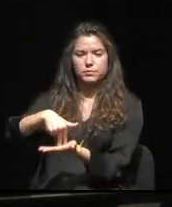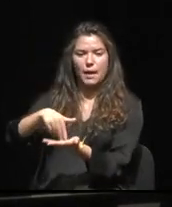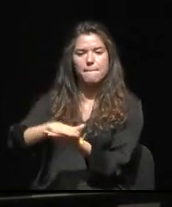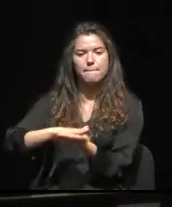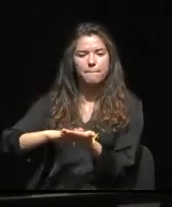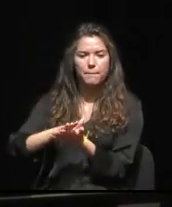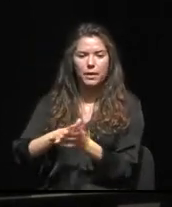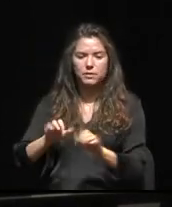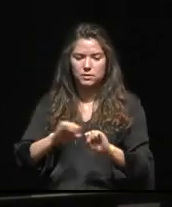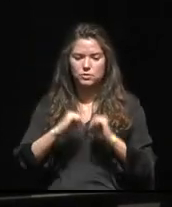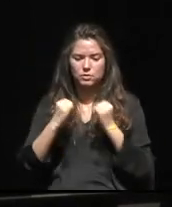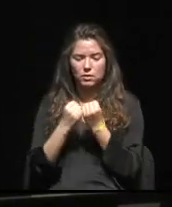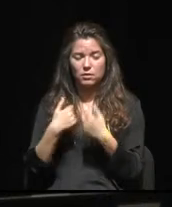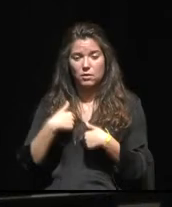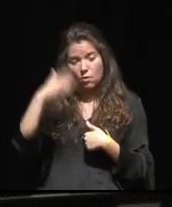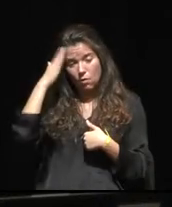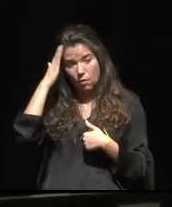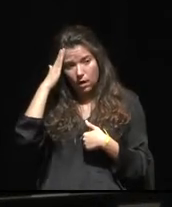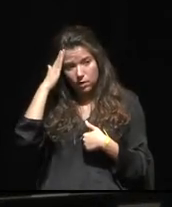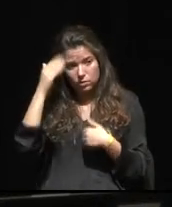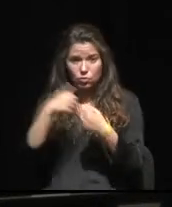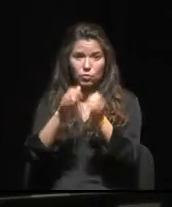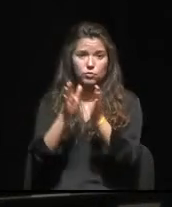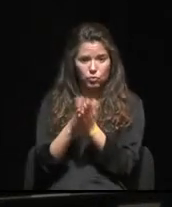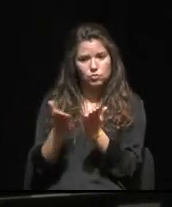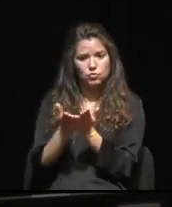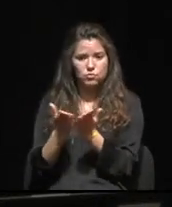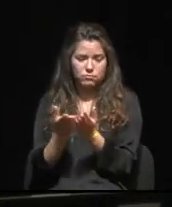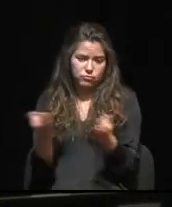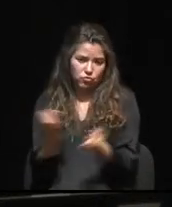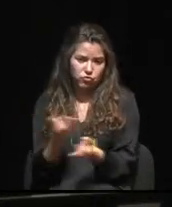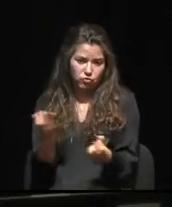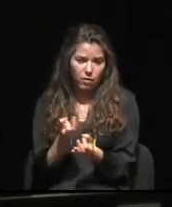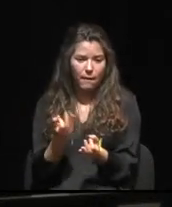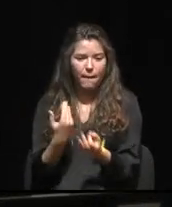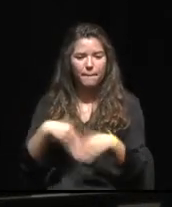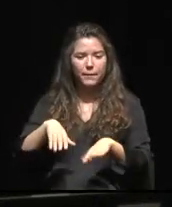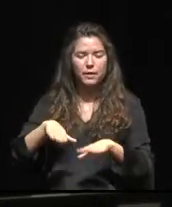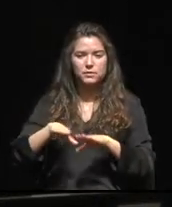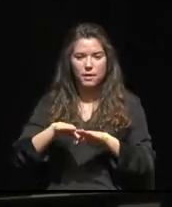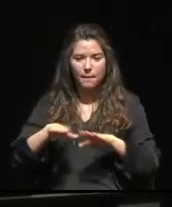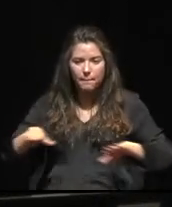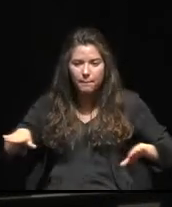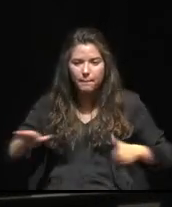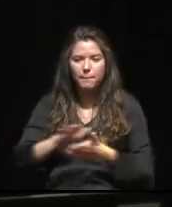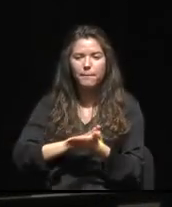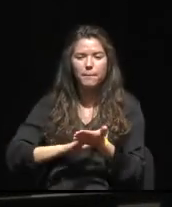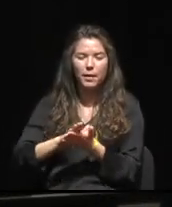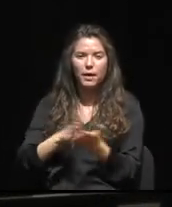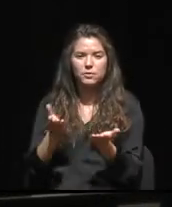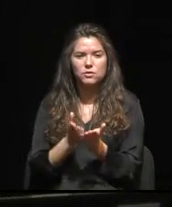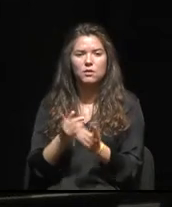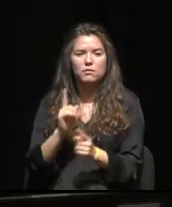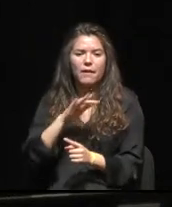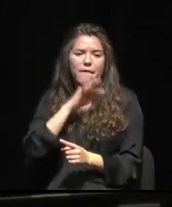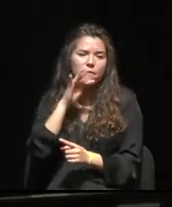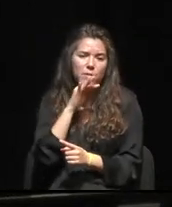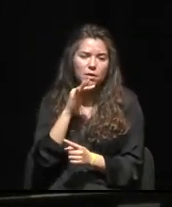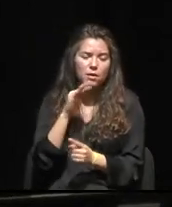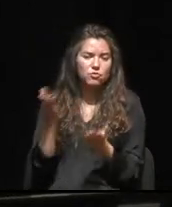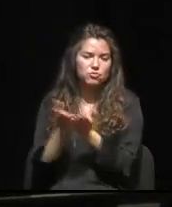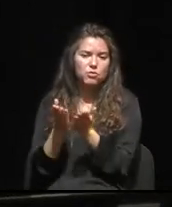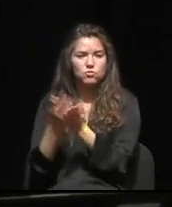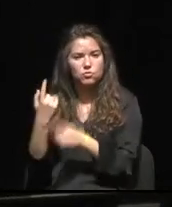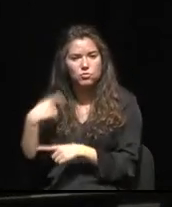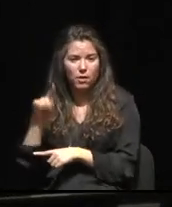seja eu acho que quase todos nós aqui seguramente fomos estudantes agora o Pilar da sociedade é a família não é o estudante e portanto os